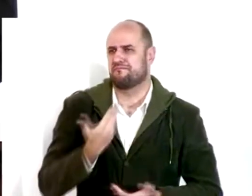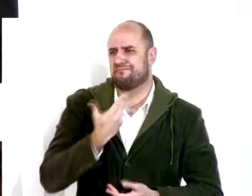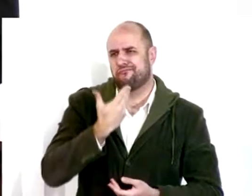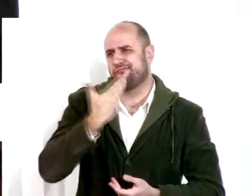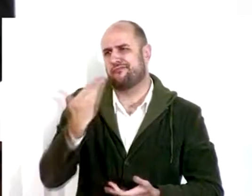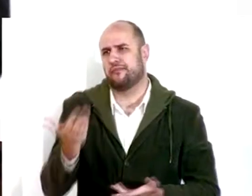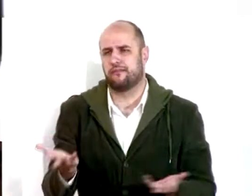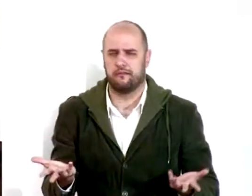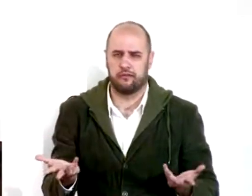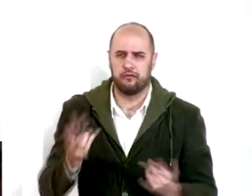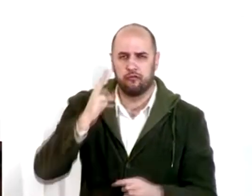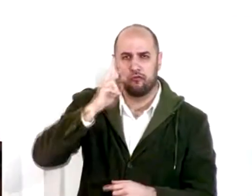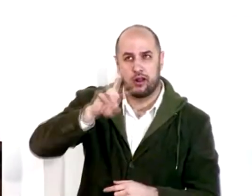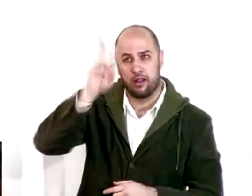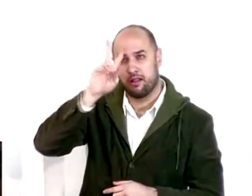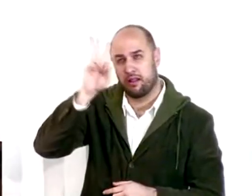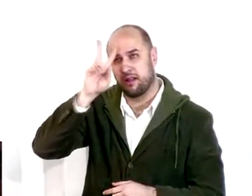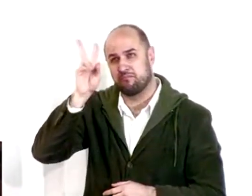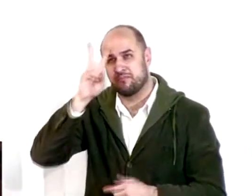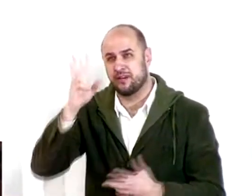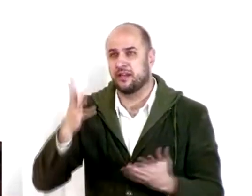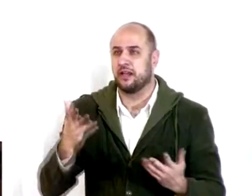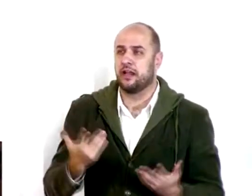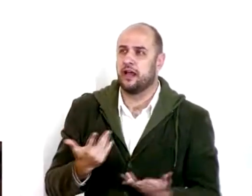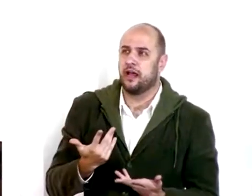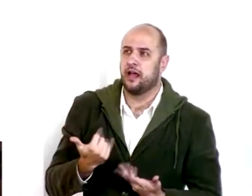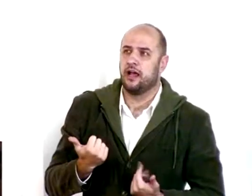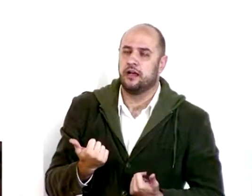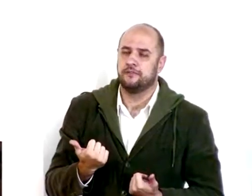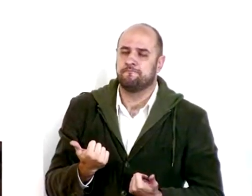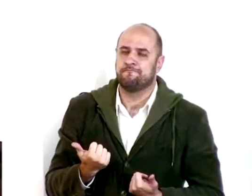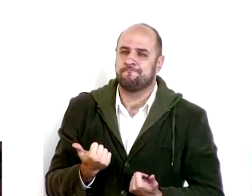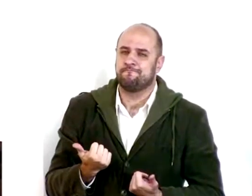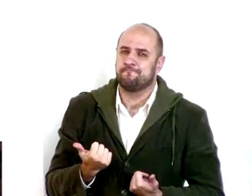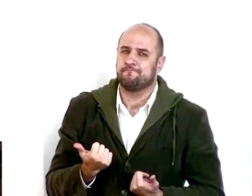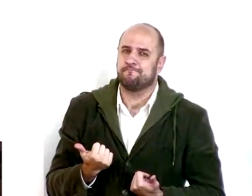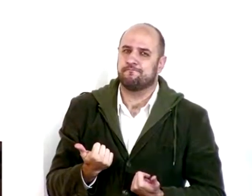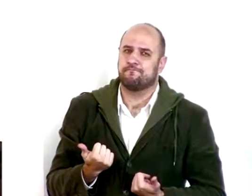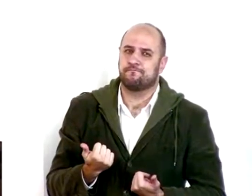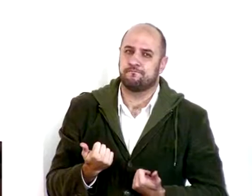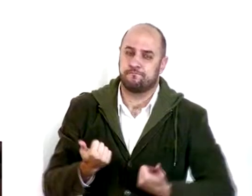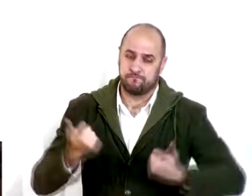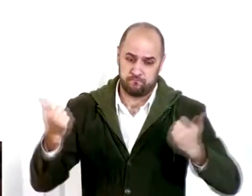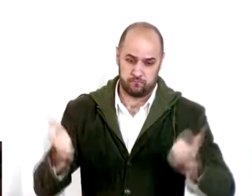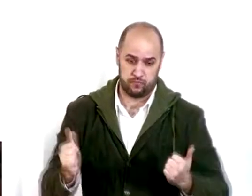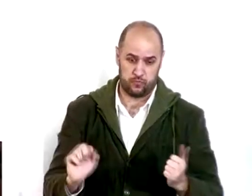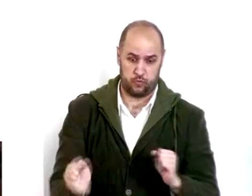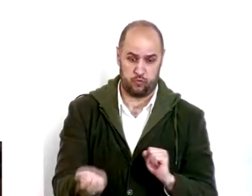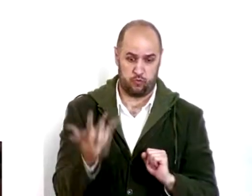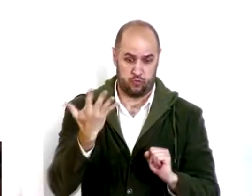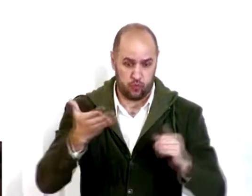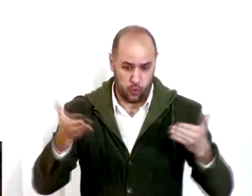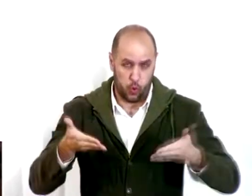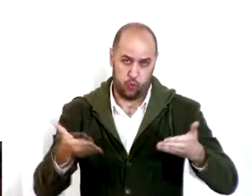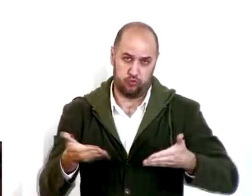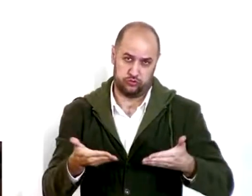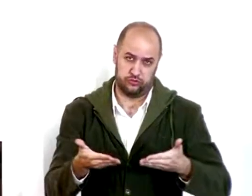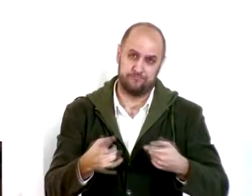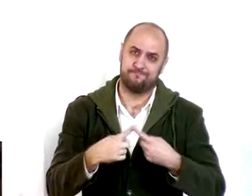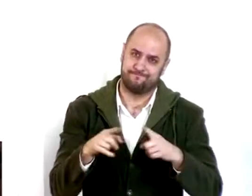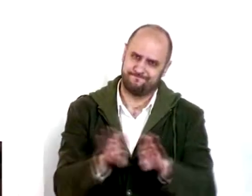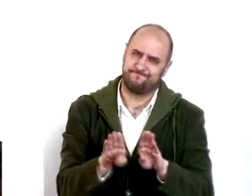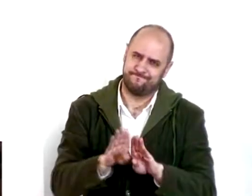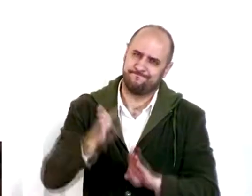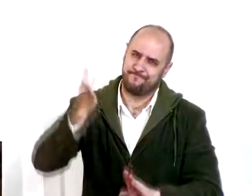facilmente nos vem à mente a situação não somente atual, mas antiga do